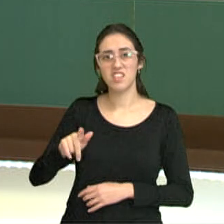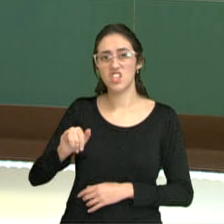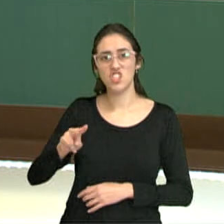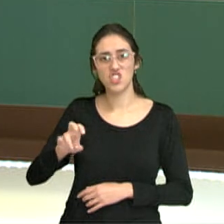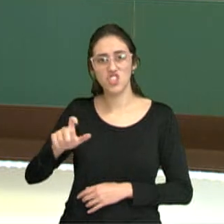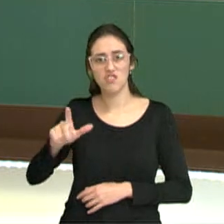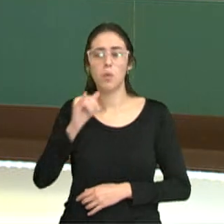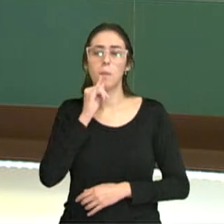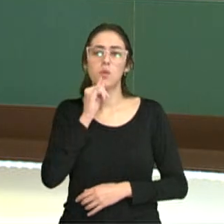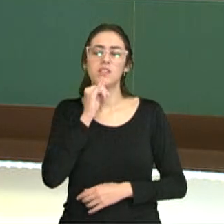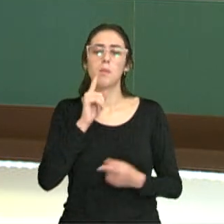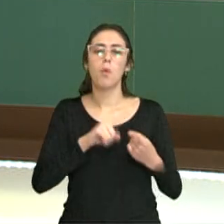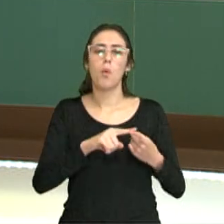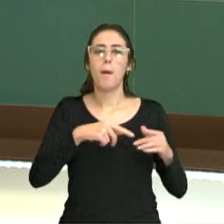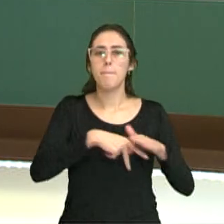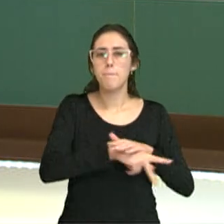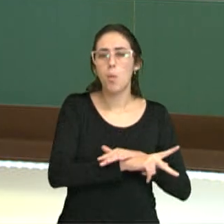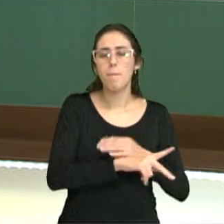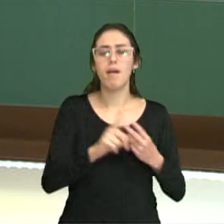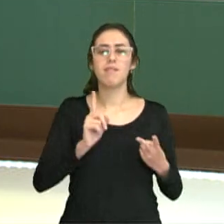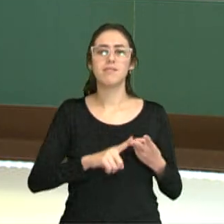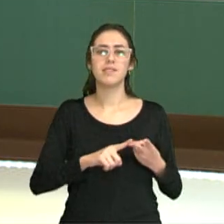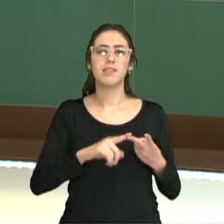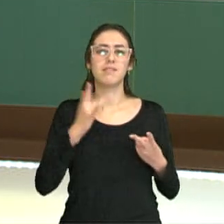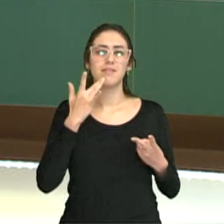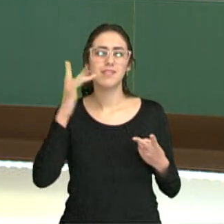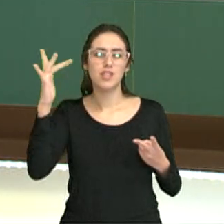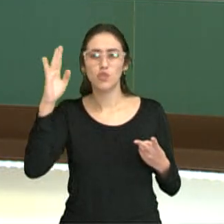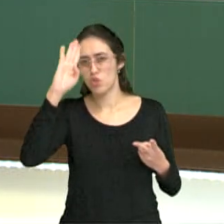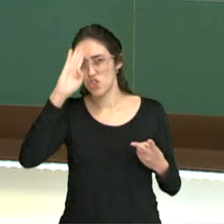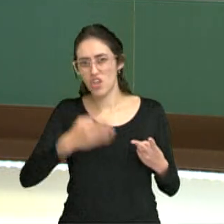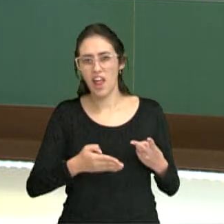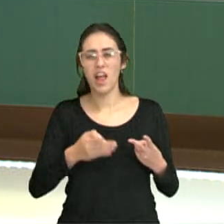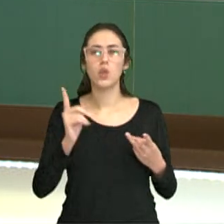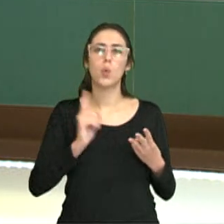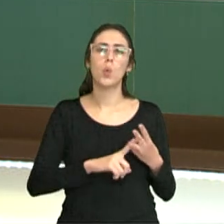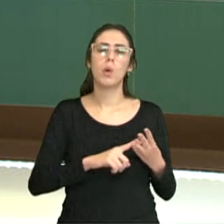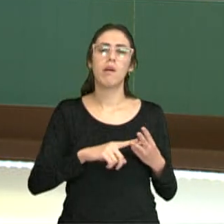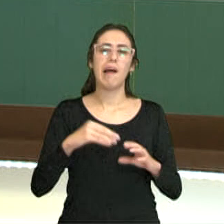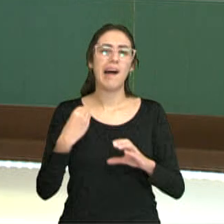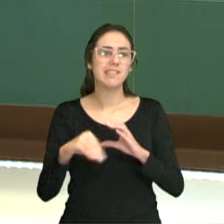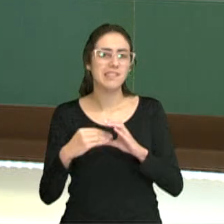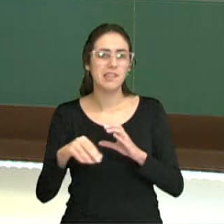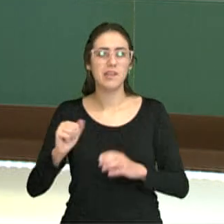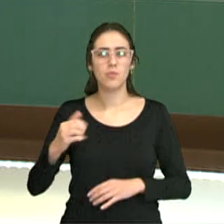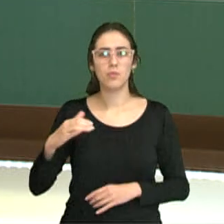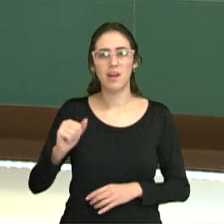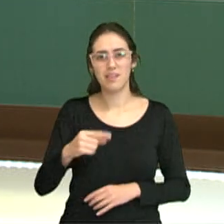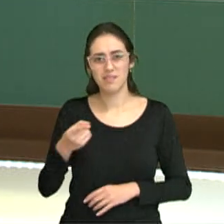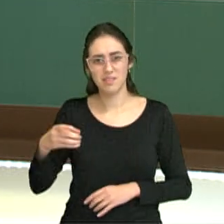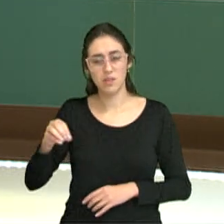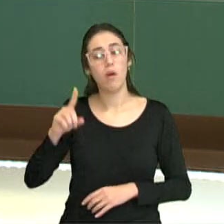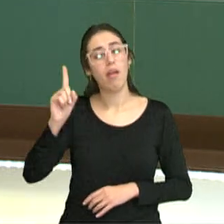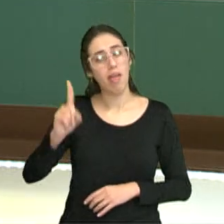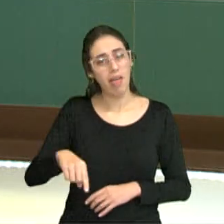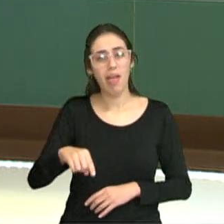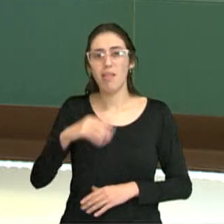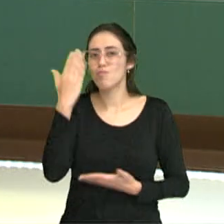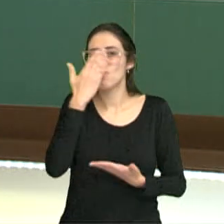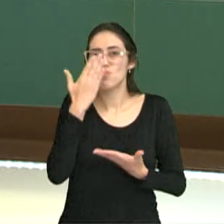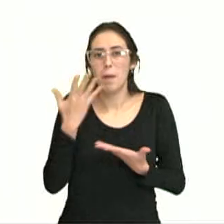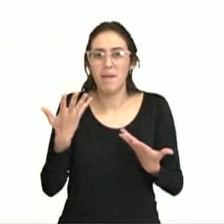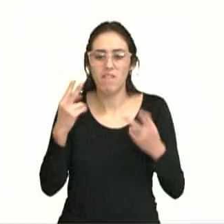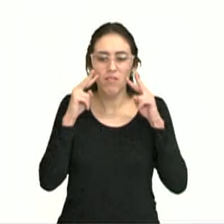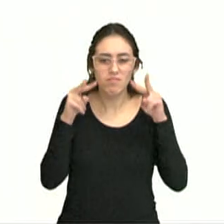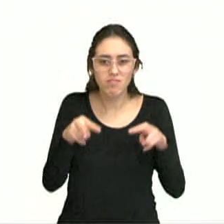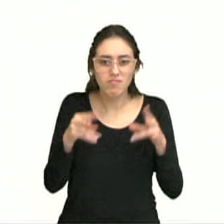fundos, aplicação do Tesouro Nacional, ações, são exemplos de ativos não